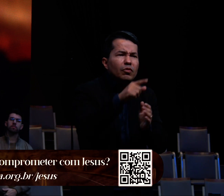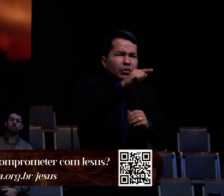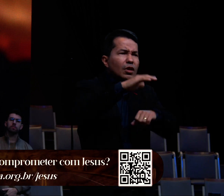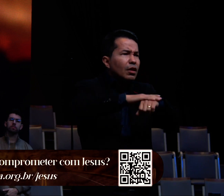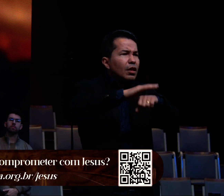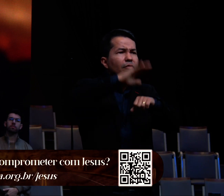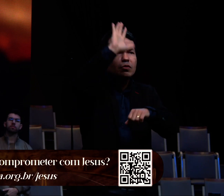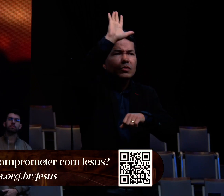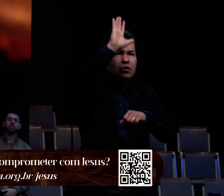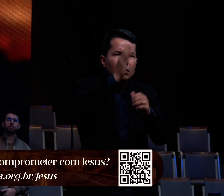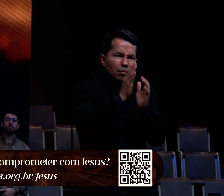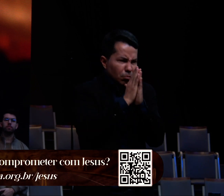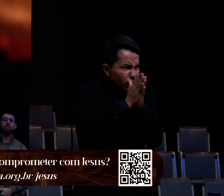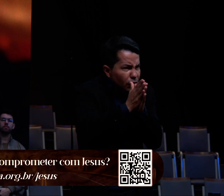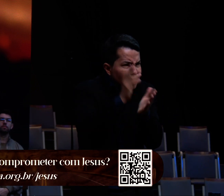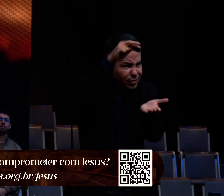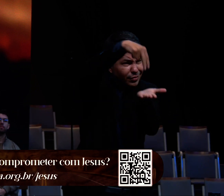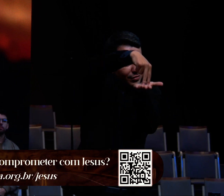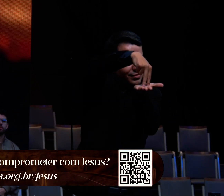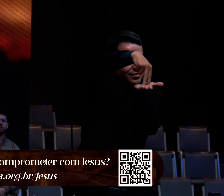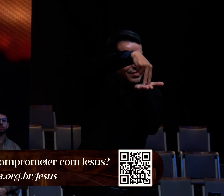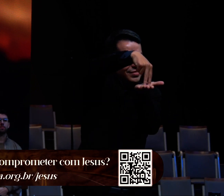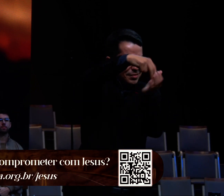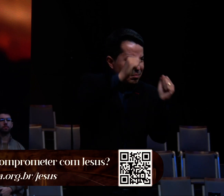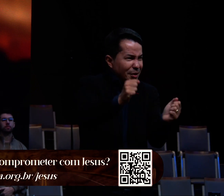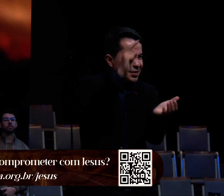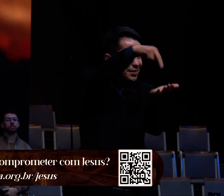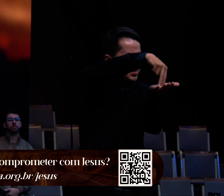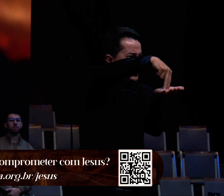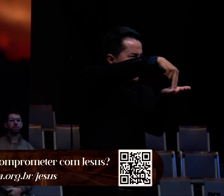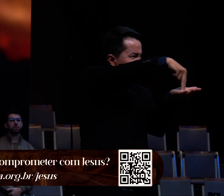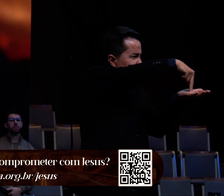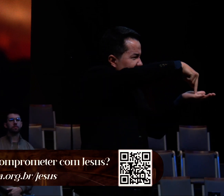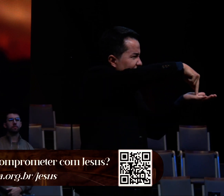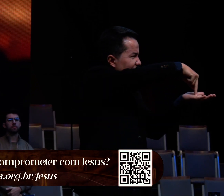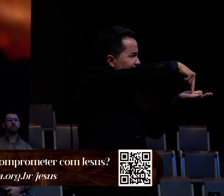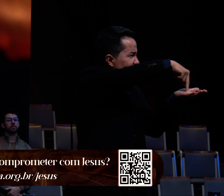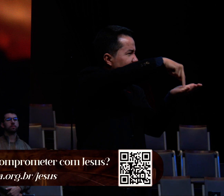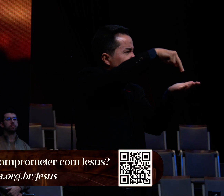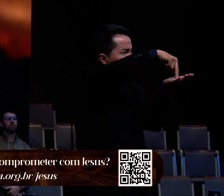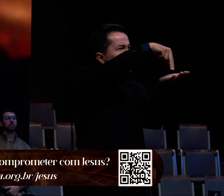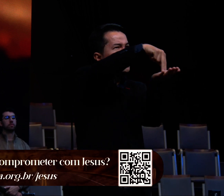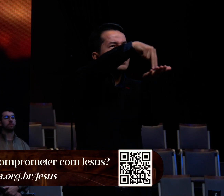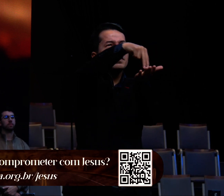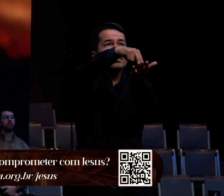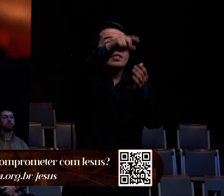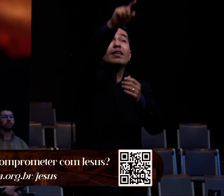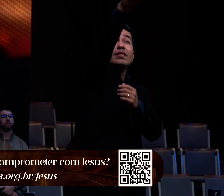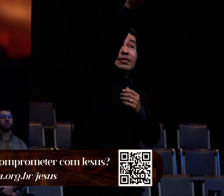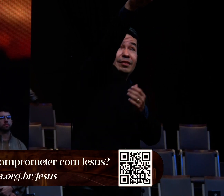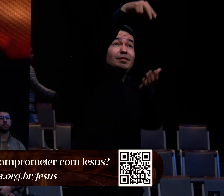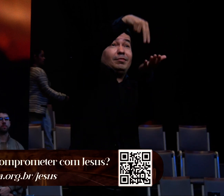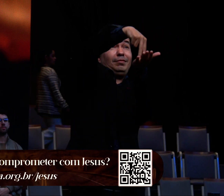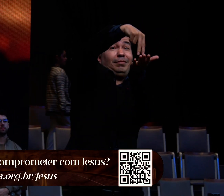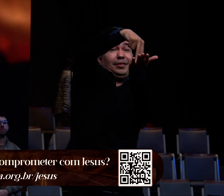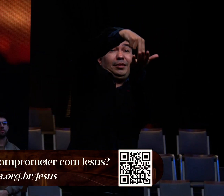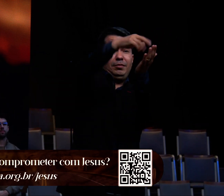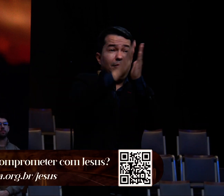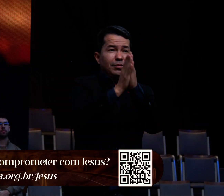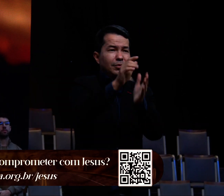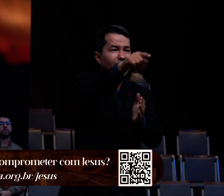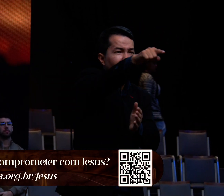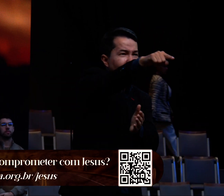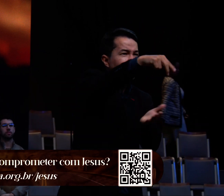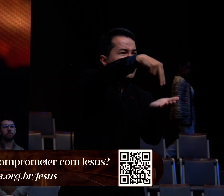Quero pedir para você, por favor, você que levantou sua mão, pode se colocar em pé nesse momento? Onde você está mesmo? Se coloque em pé. Lá em cima